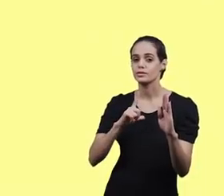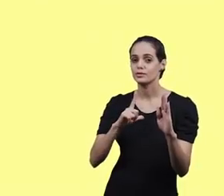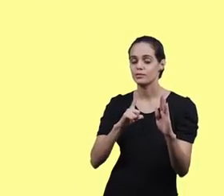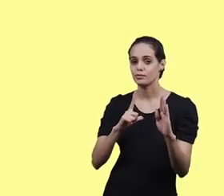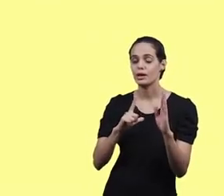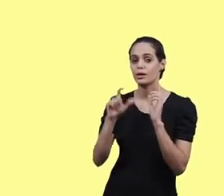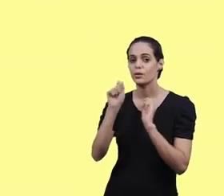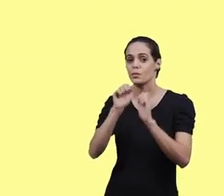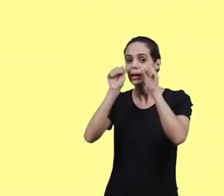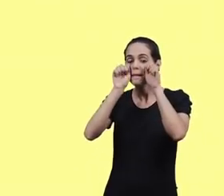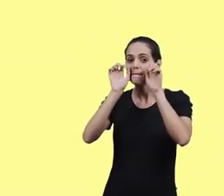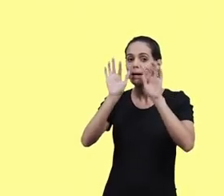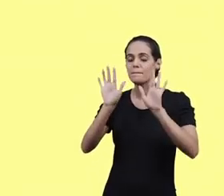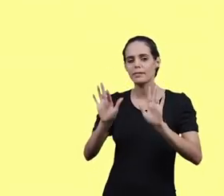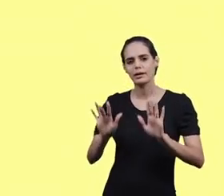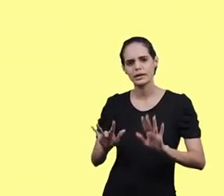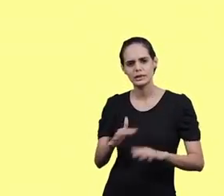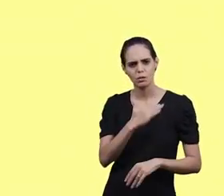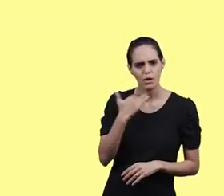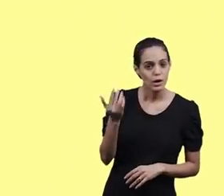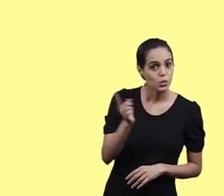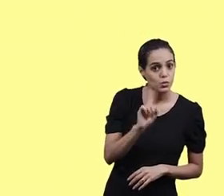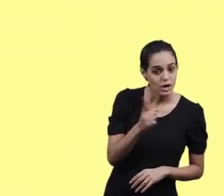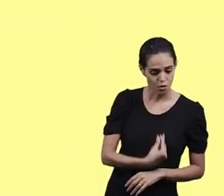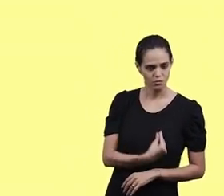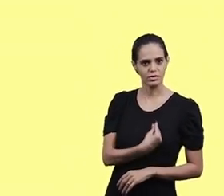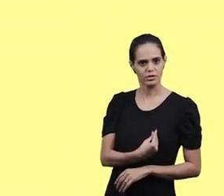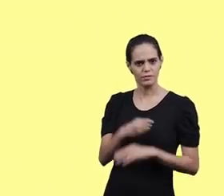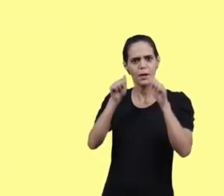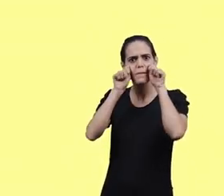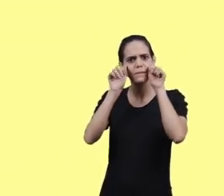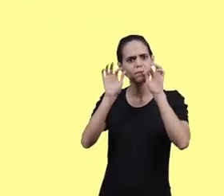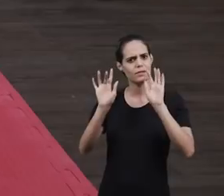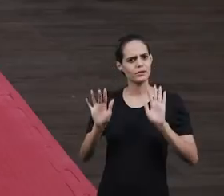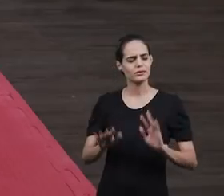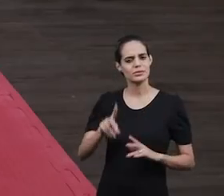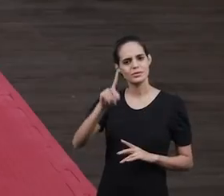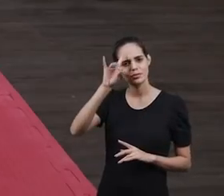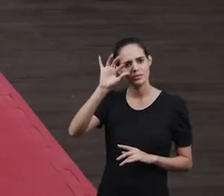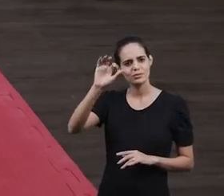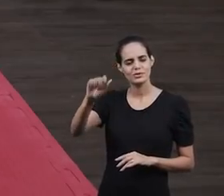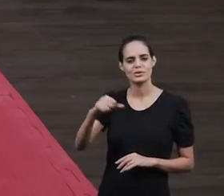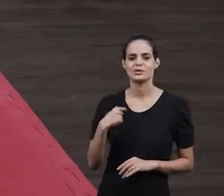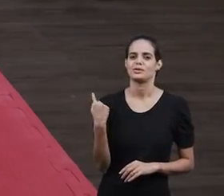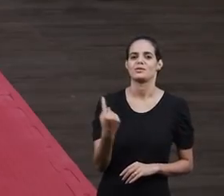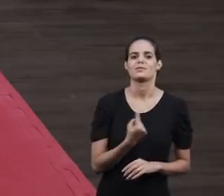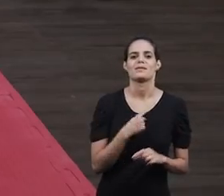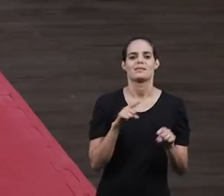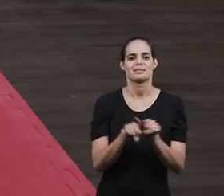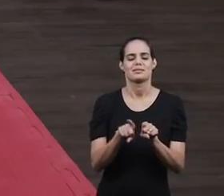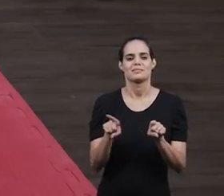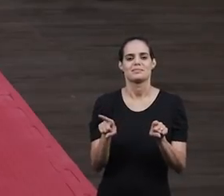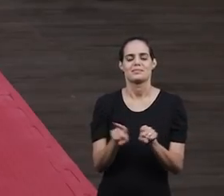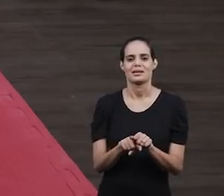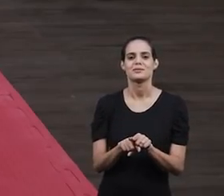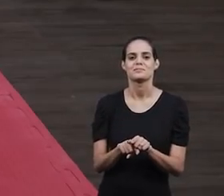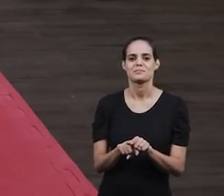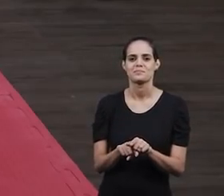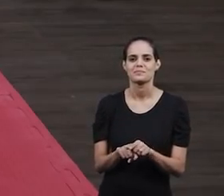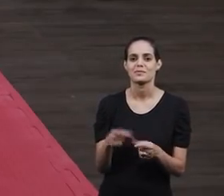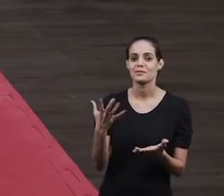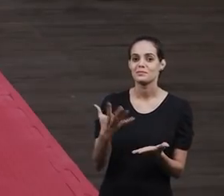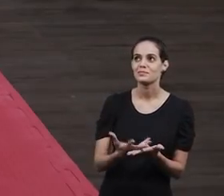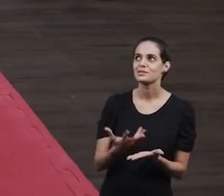tiveram vida, tiveram alegria. E é assim que vai acontecer conosco também. Um dia nós vamos sair dessa terra, nós